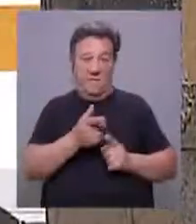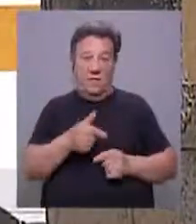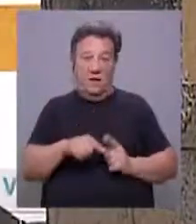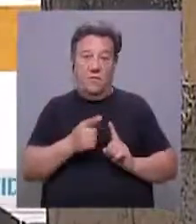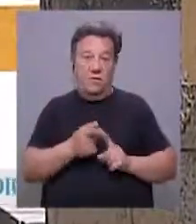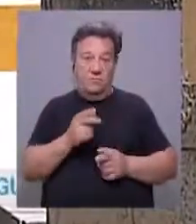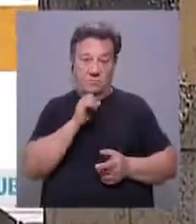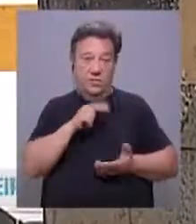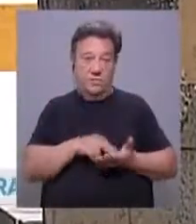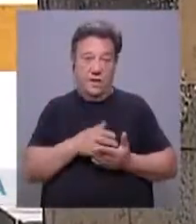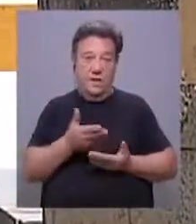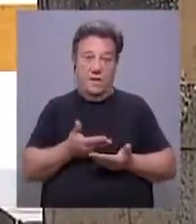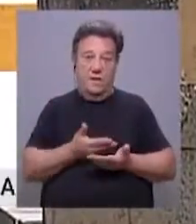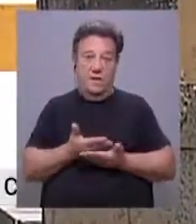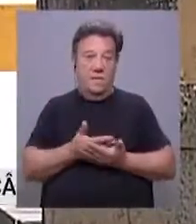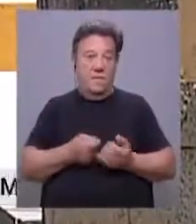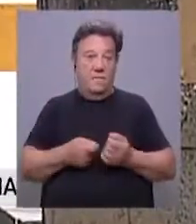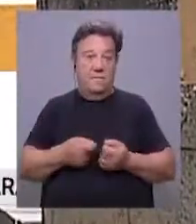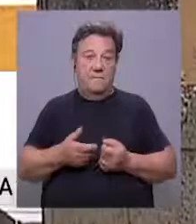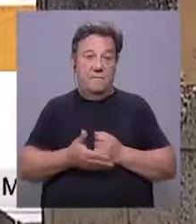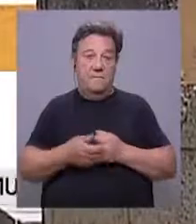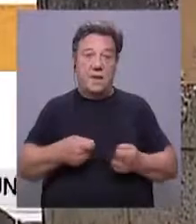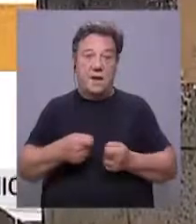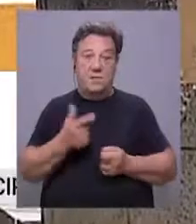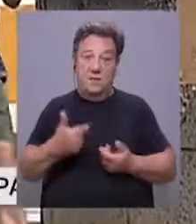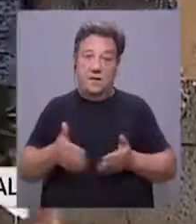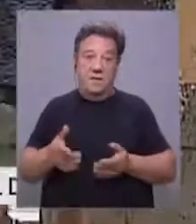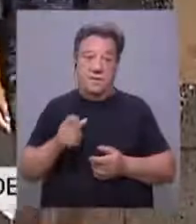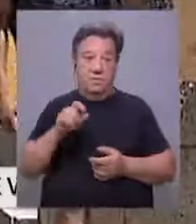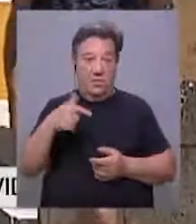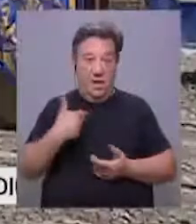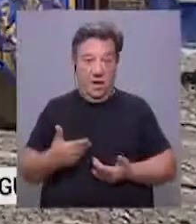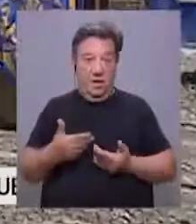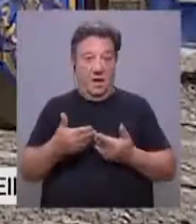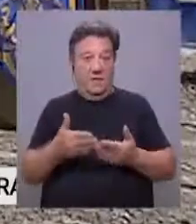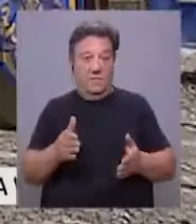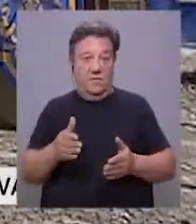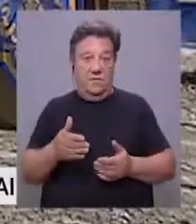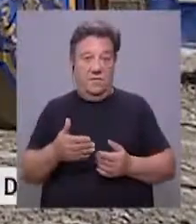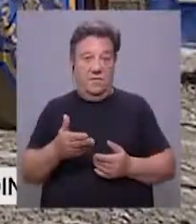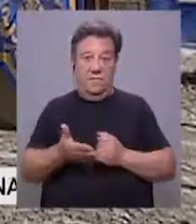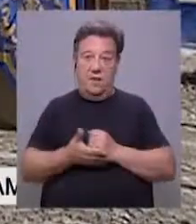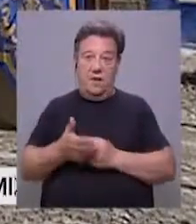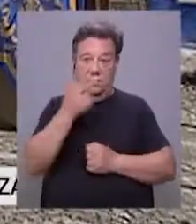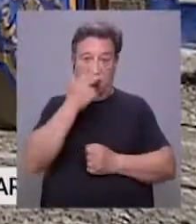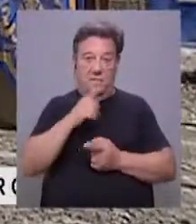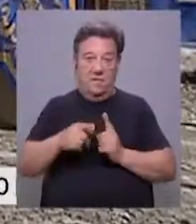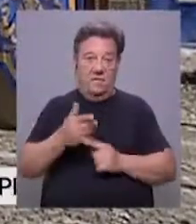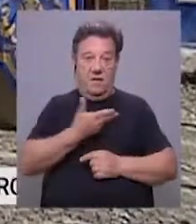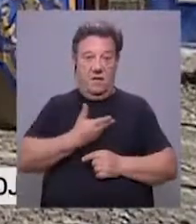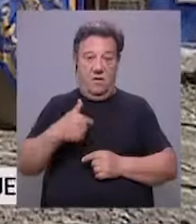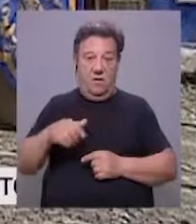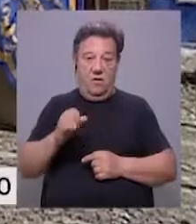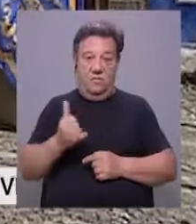esperar que o mercado medieval estivesse agora a abrir portas. Neste momento estaríamos a abrir portas para o mercado medieval de Óbidos.